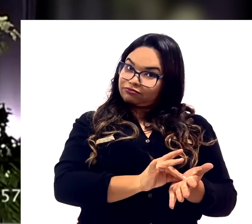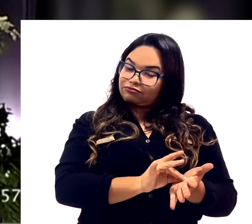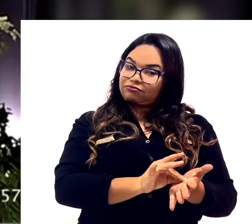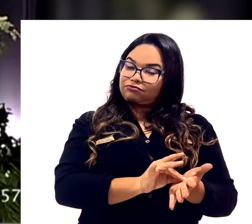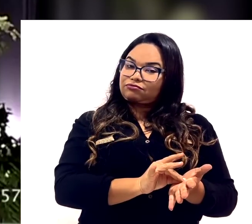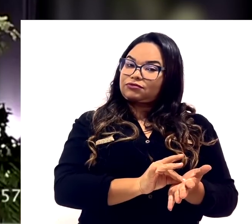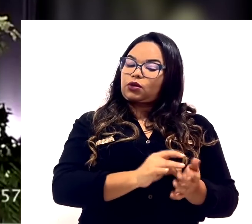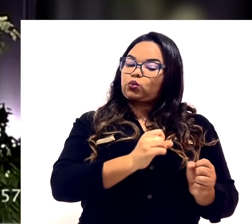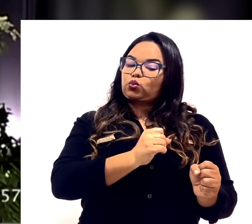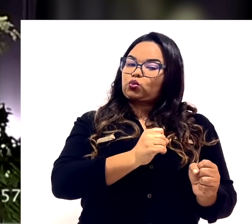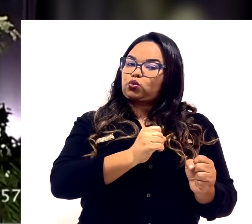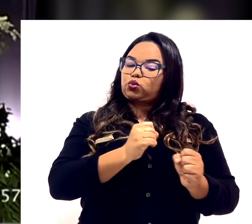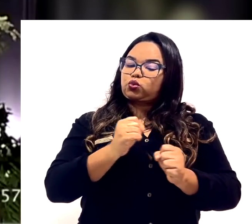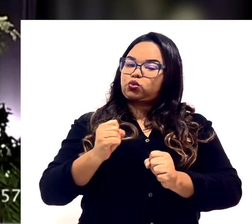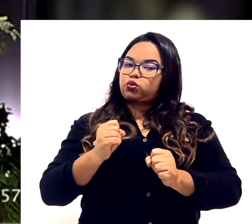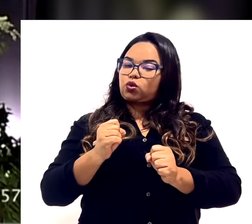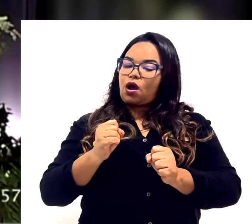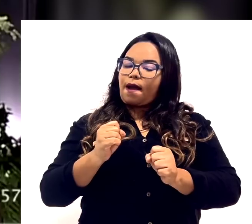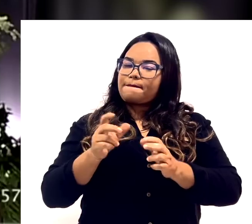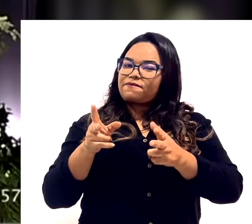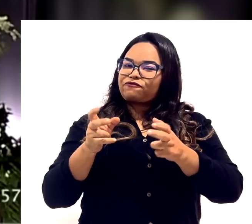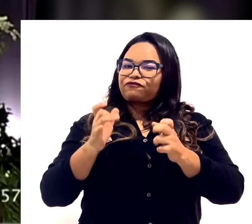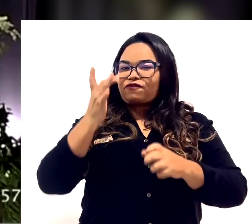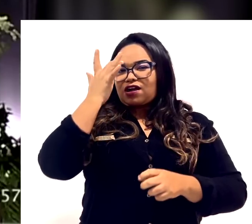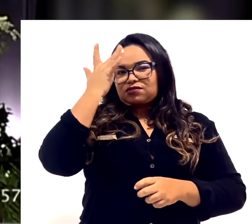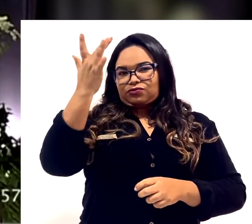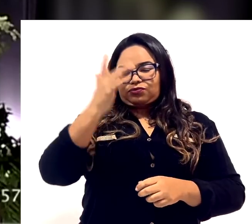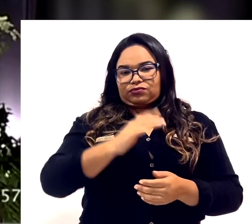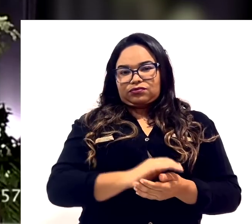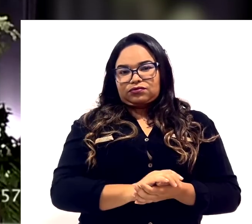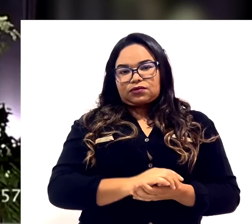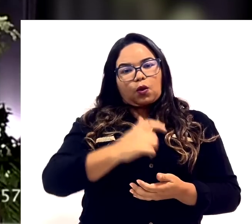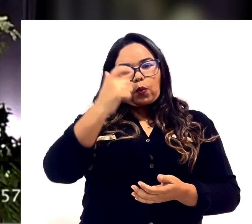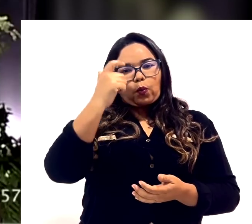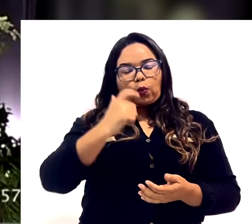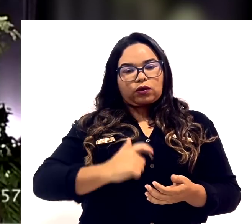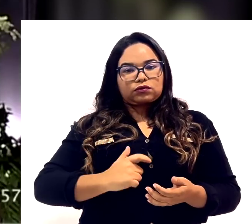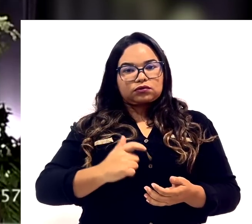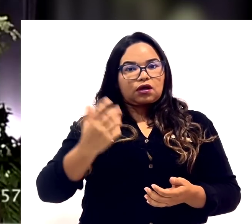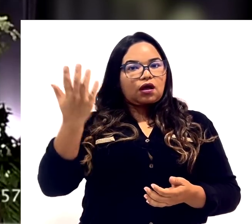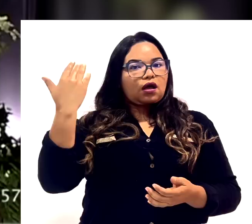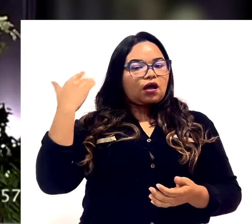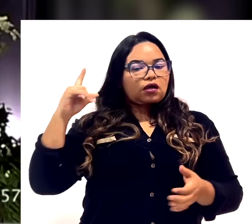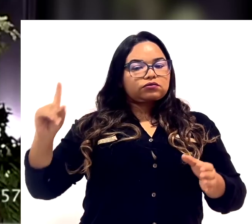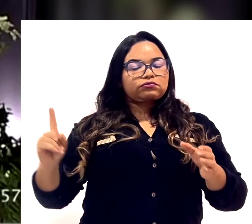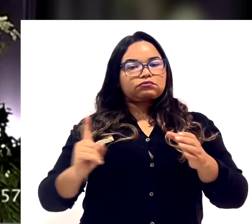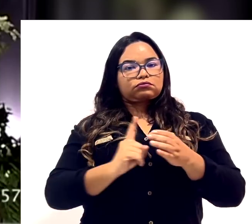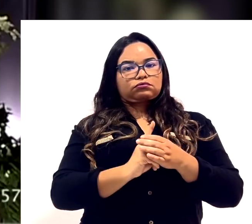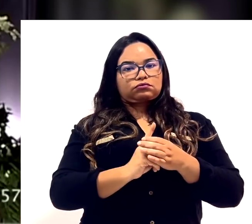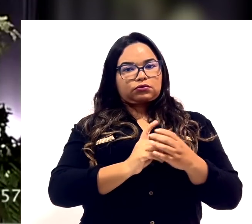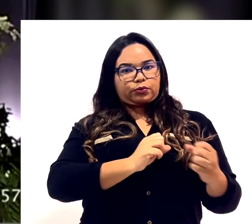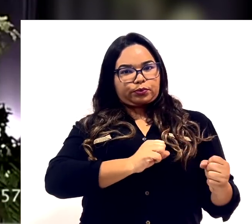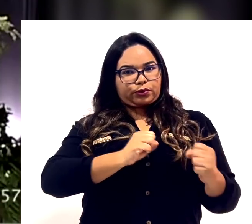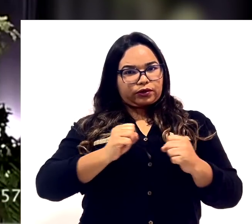é que este poder é tão claramente identificado que até eu mesmo, que fazia parte desse